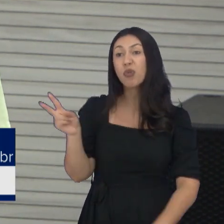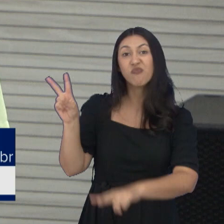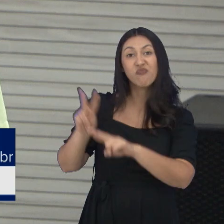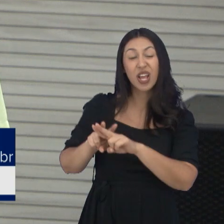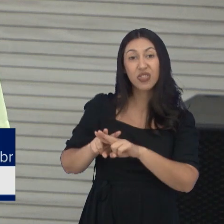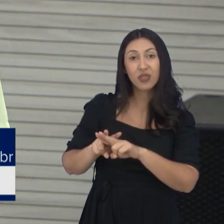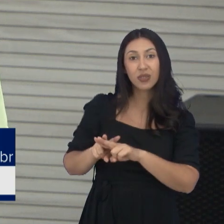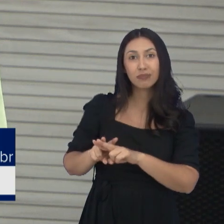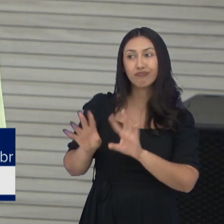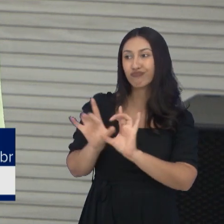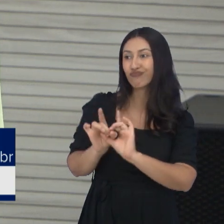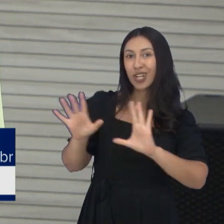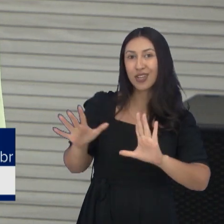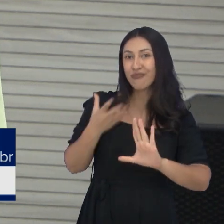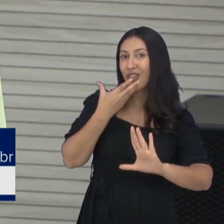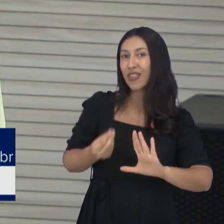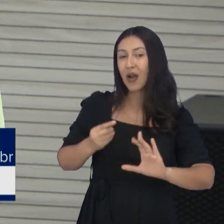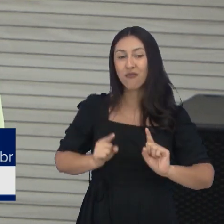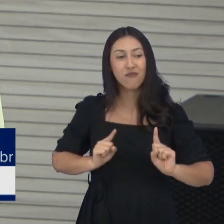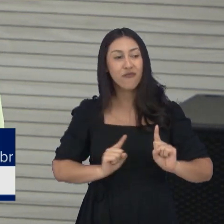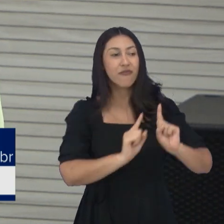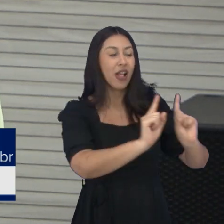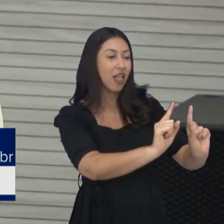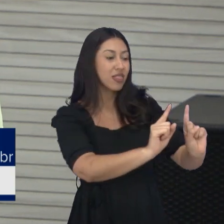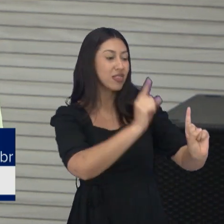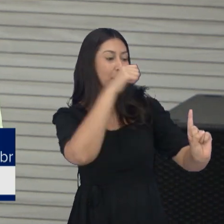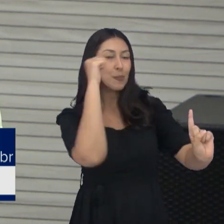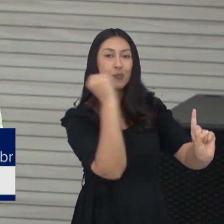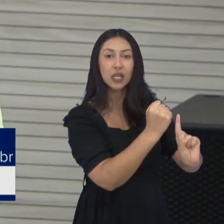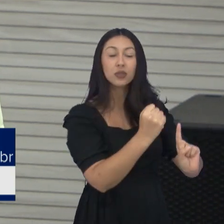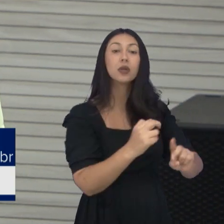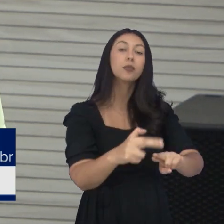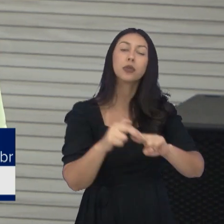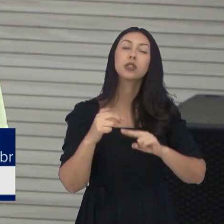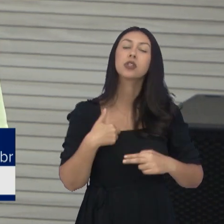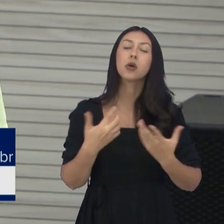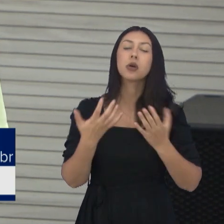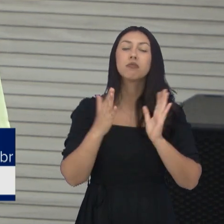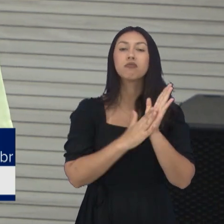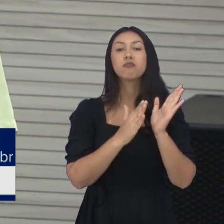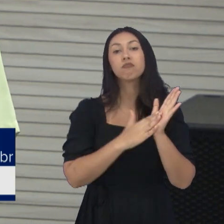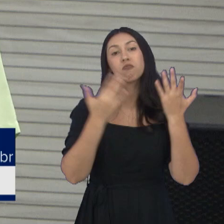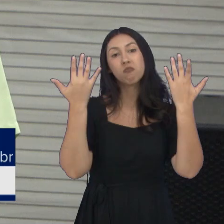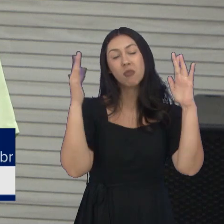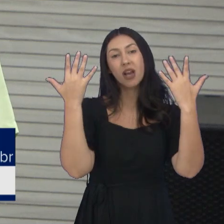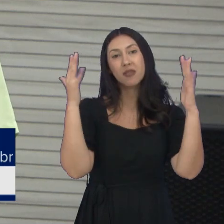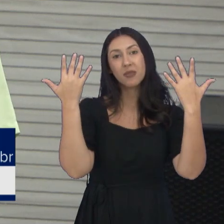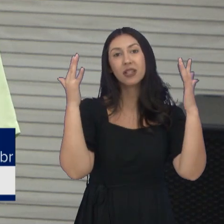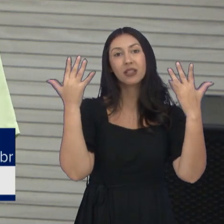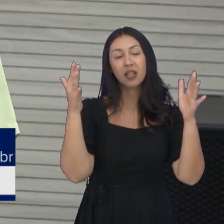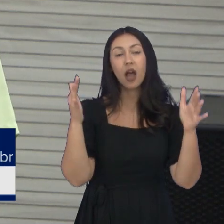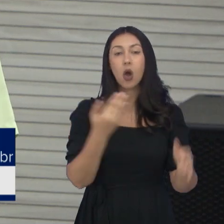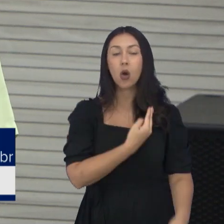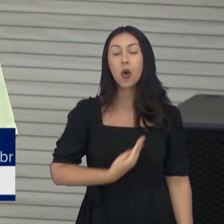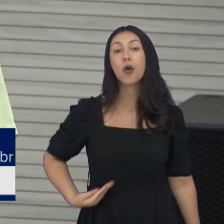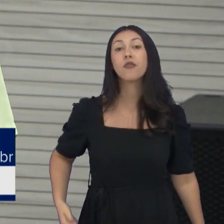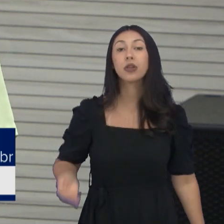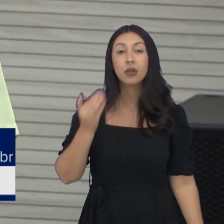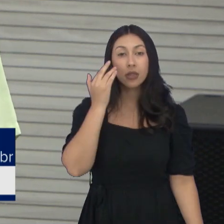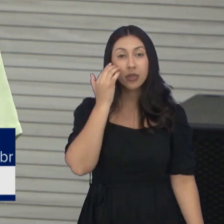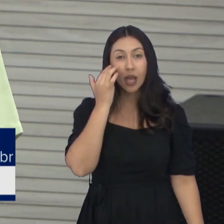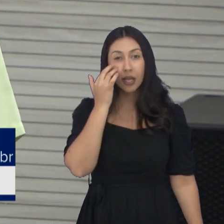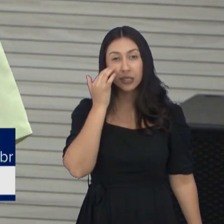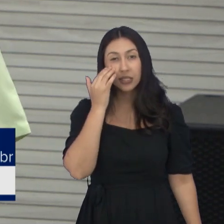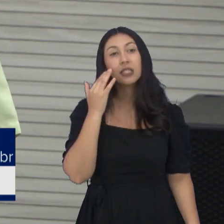Então, gostaria de parabenizar o deputado federal e secretário de Segurança do governo Tarcísio, senhor Guilherme de